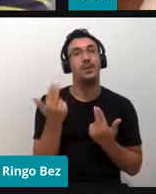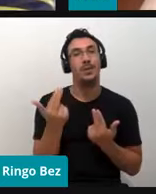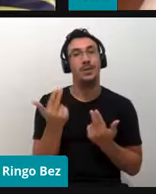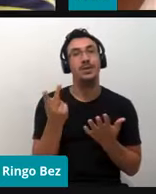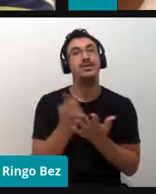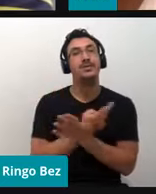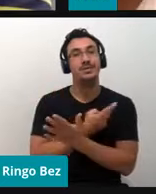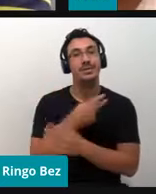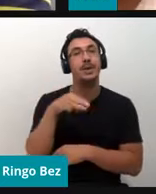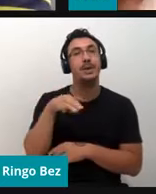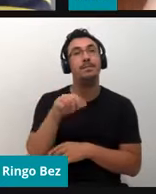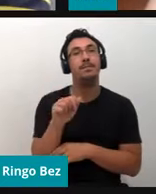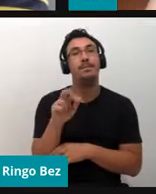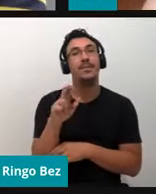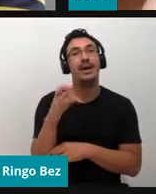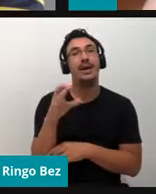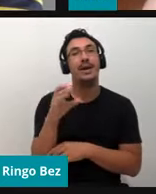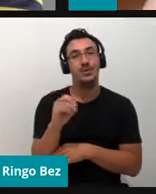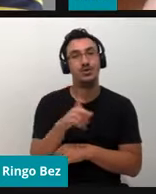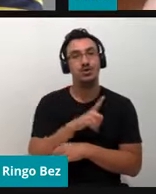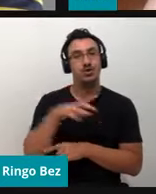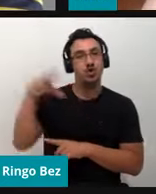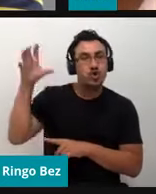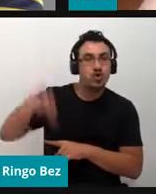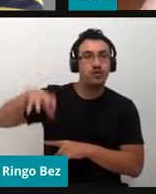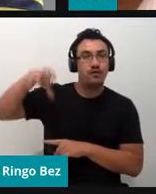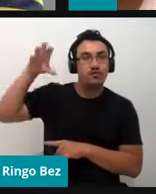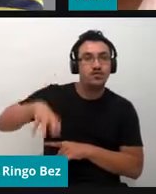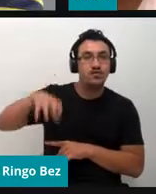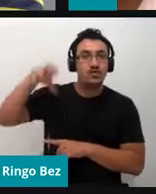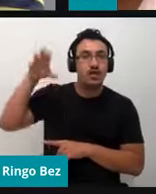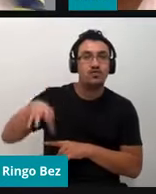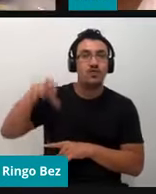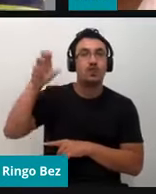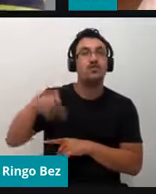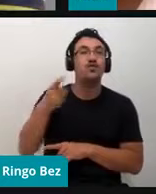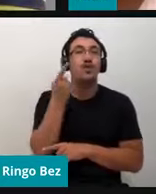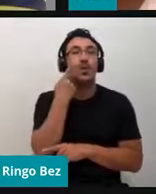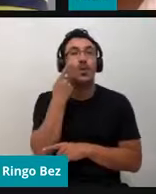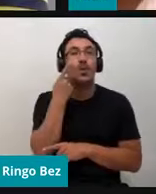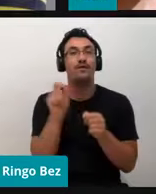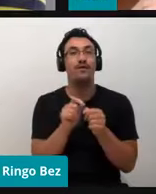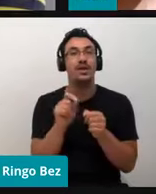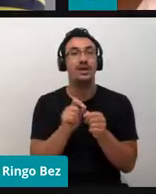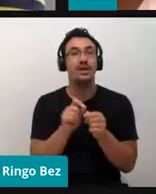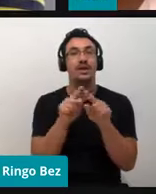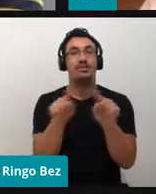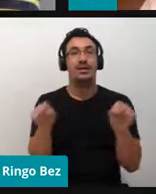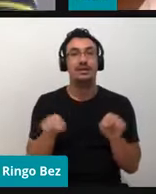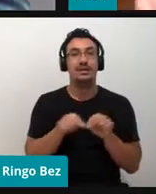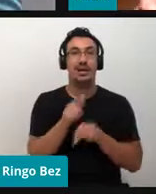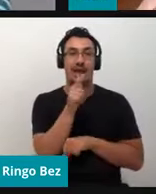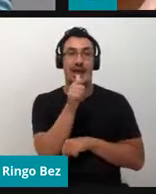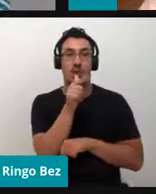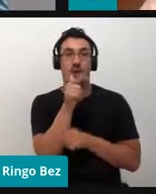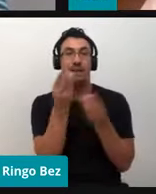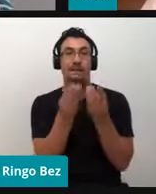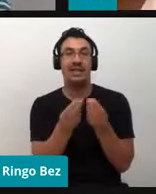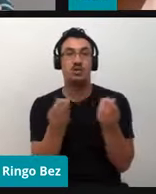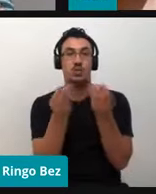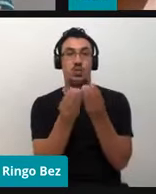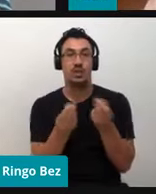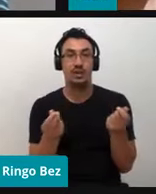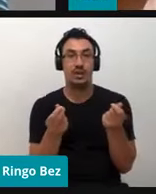de 2011, nós tivemos uma chuvarada. E o que essa chuvarada fez? Como as bacias hidrográficas aumentaram a